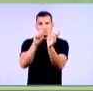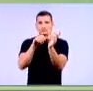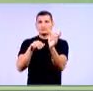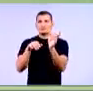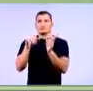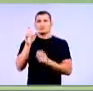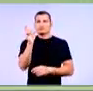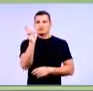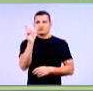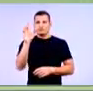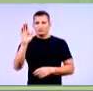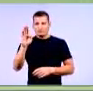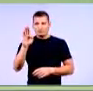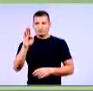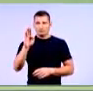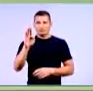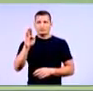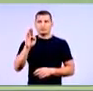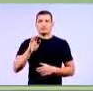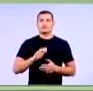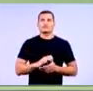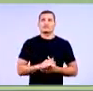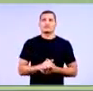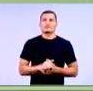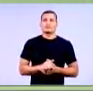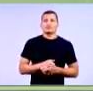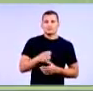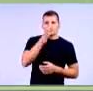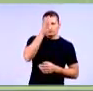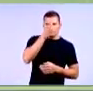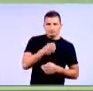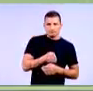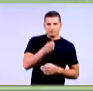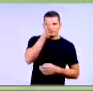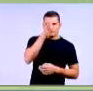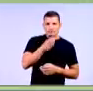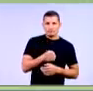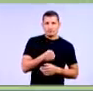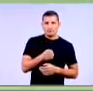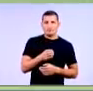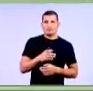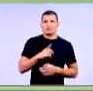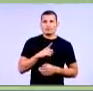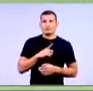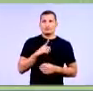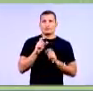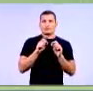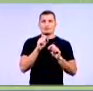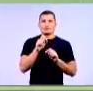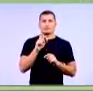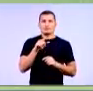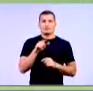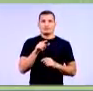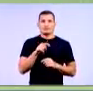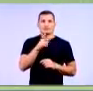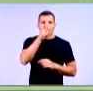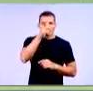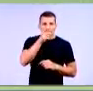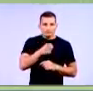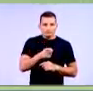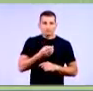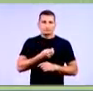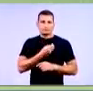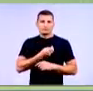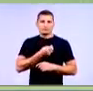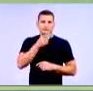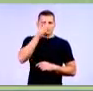um conjunto de objetos consta no eixo horizontal. E no eixo vertical, que são justamente as linhas de vida, né? Eu